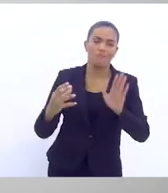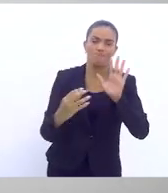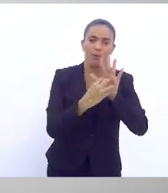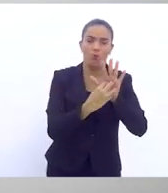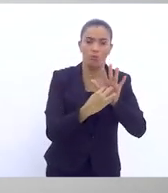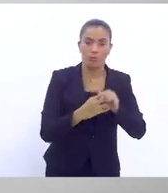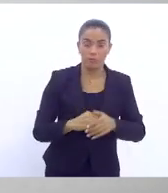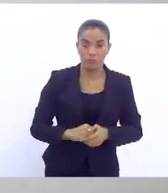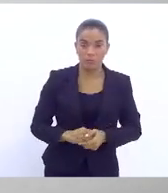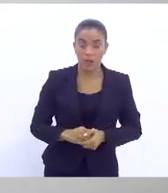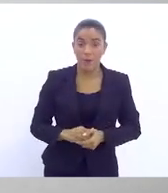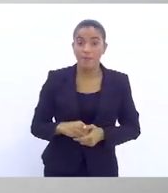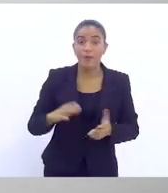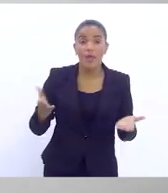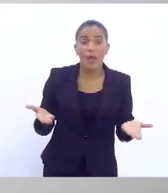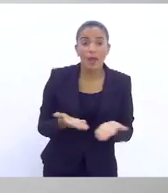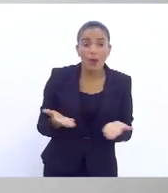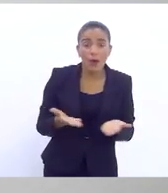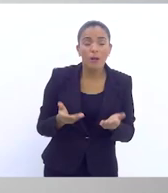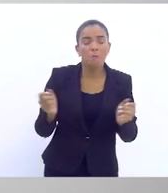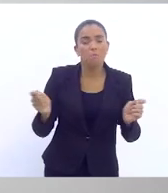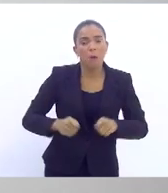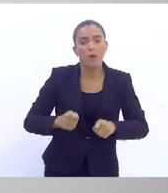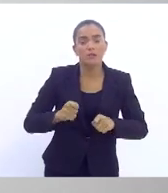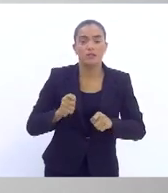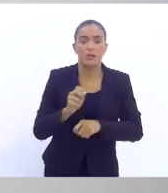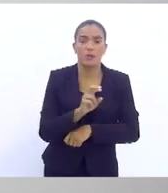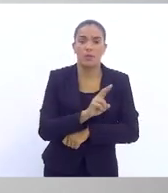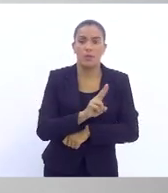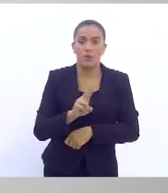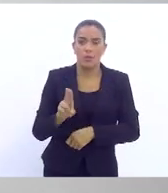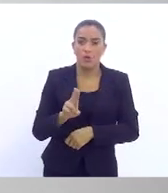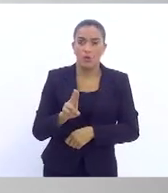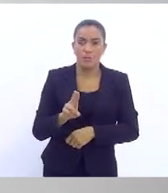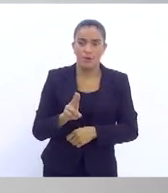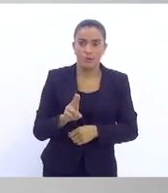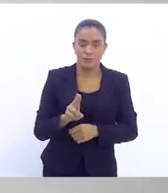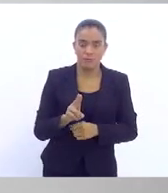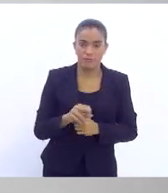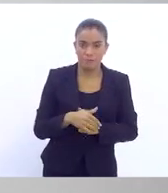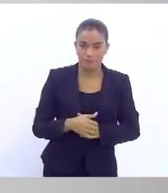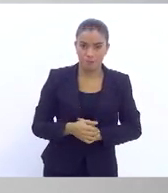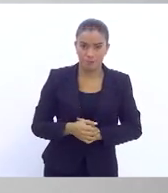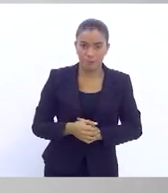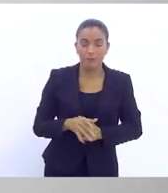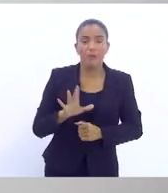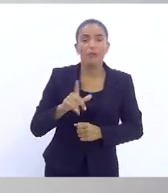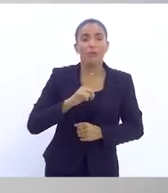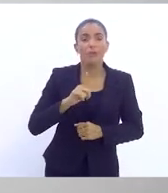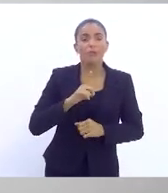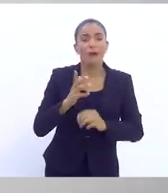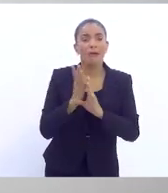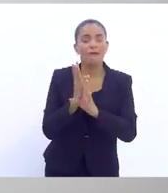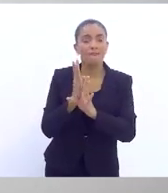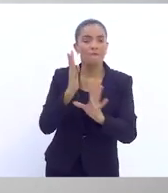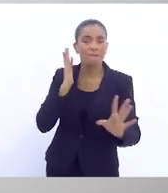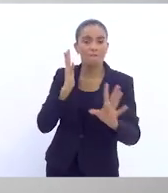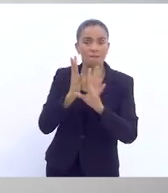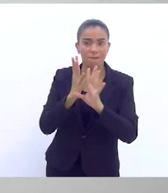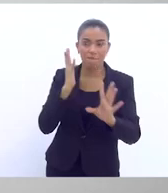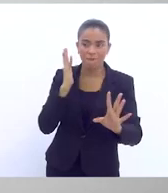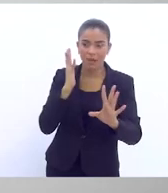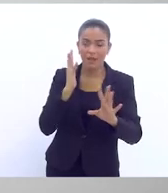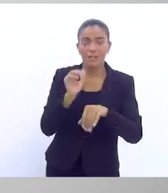qual possa se chamar aqueles que estão na fila